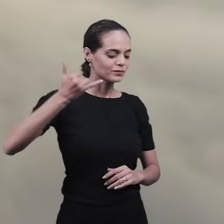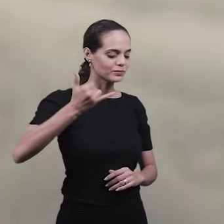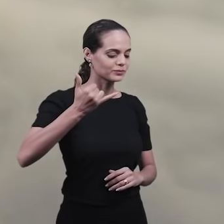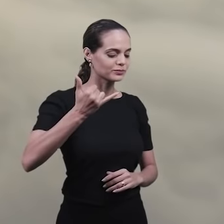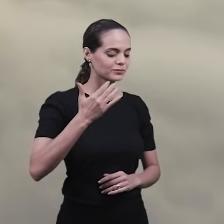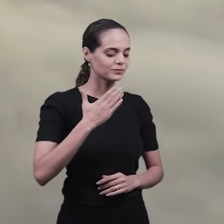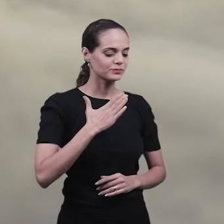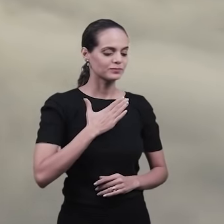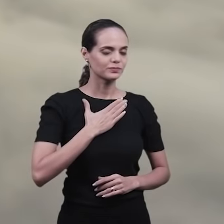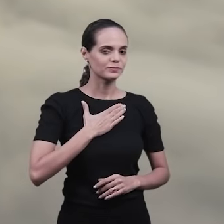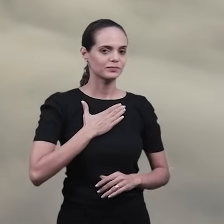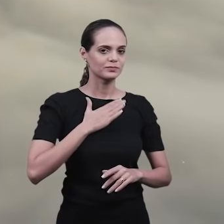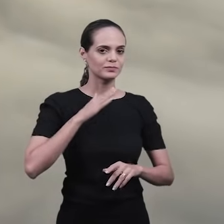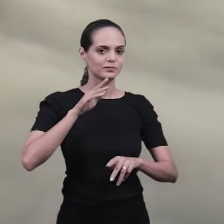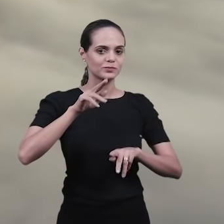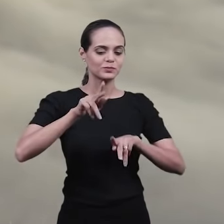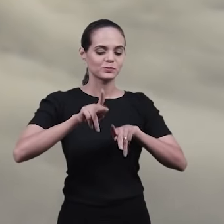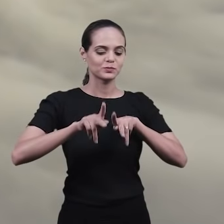Dizer ao povo meu,